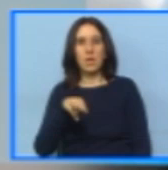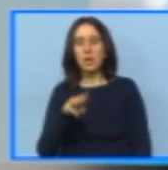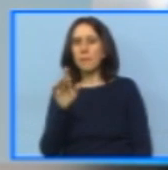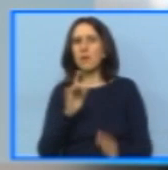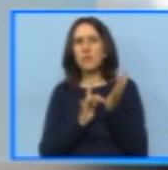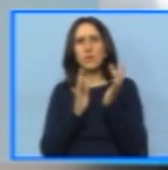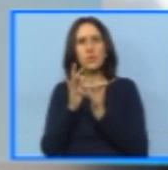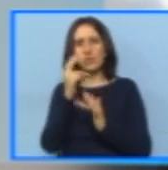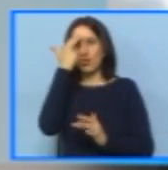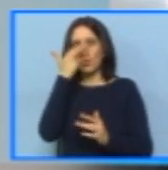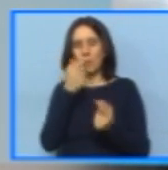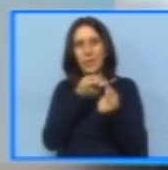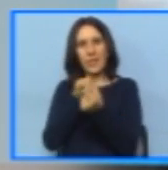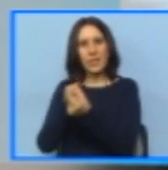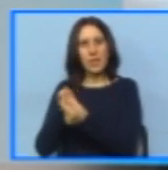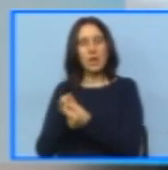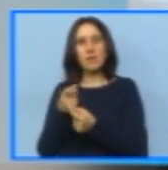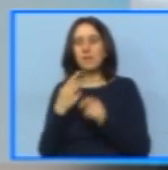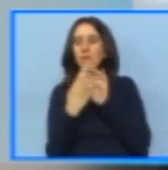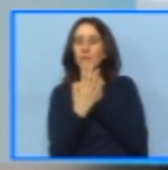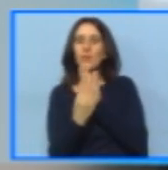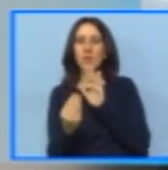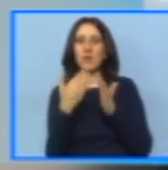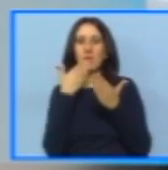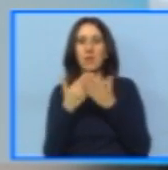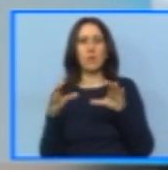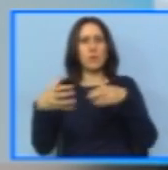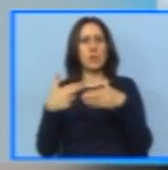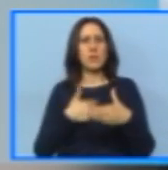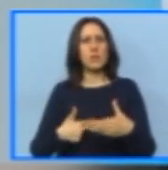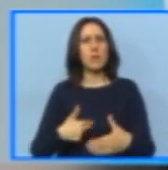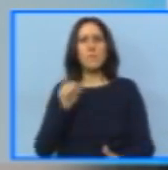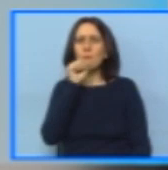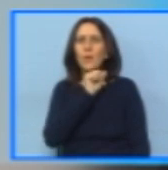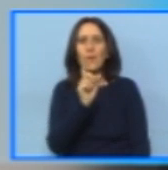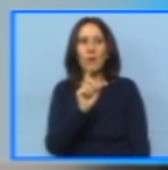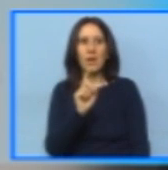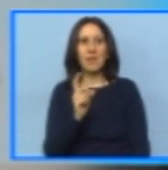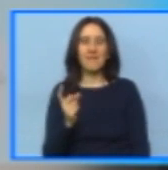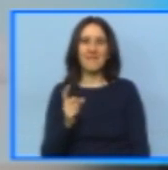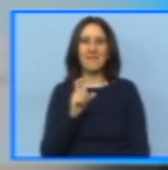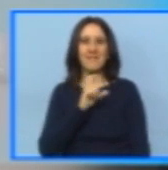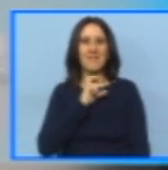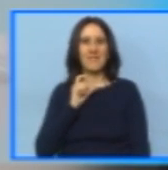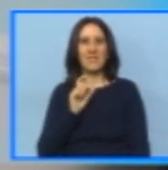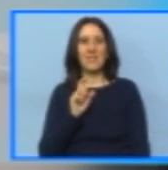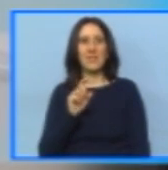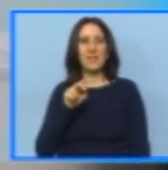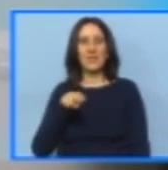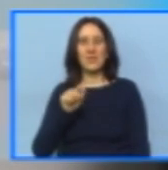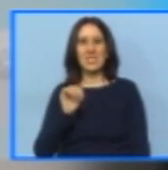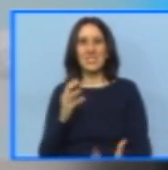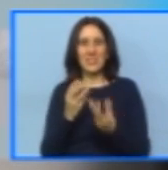Jesus, é um modelo para a comunidade cristã. Não é por acaso que, estando aqui com o Frei Nunes, que é